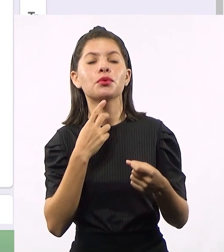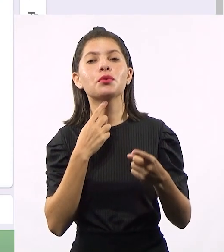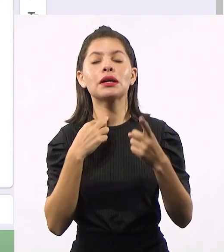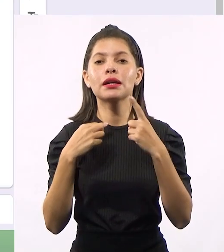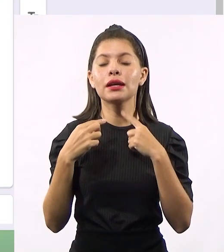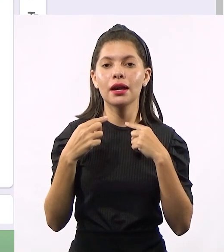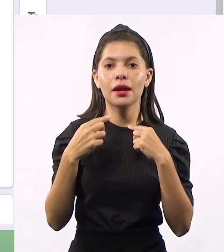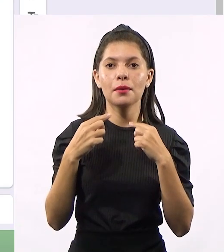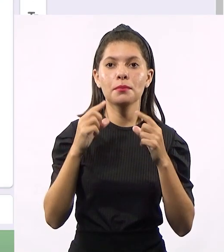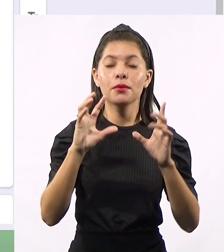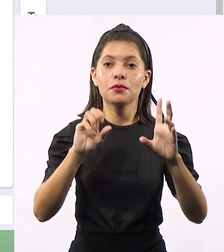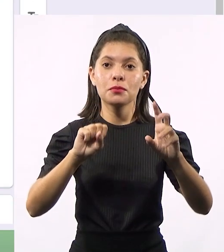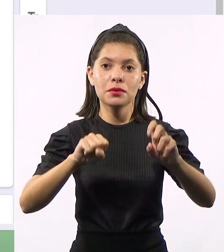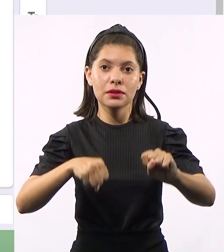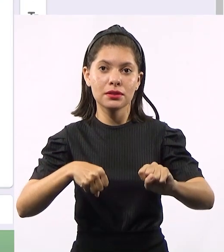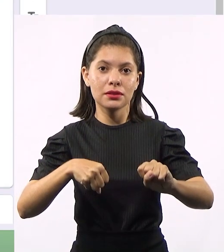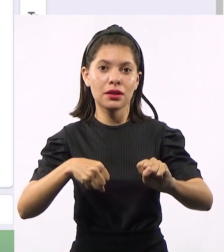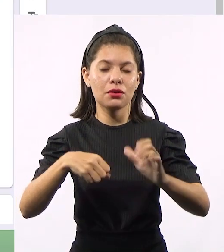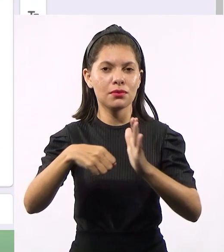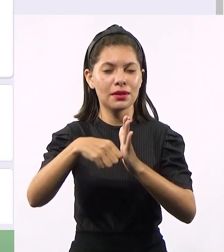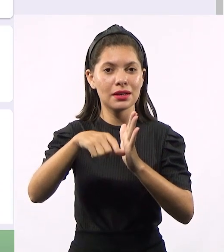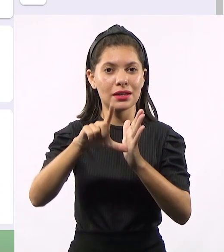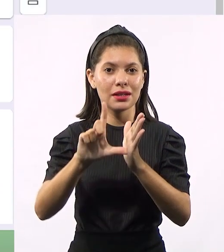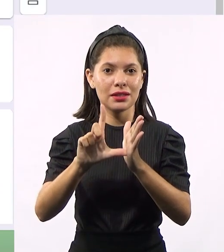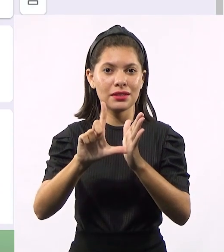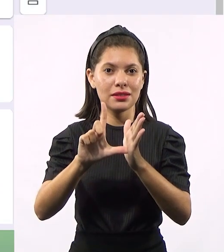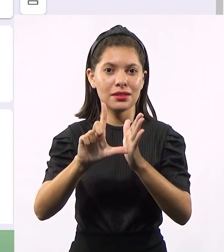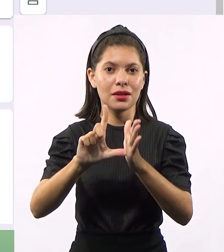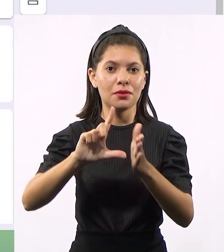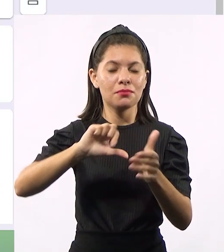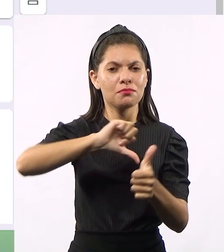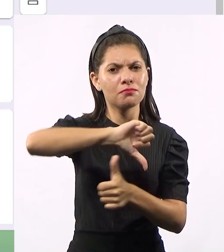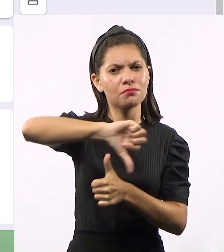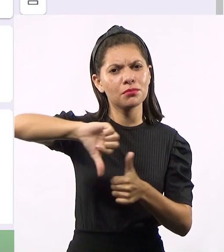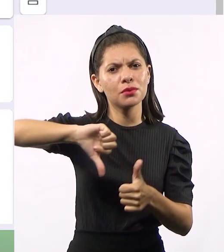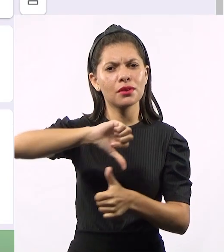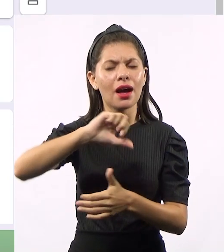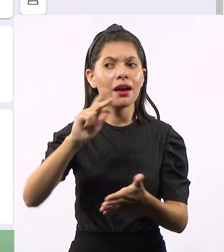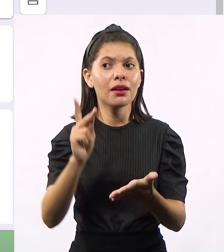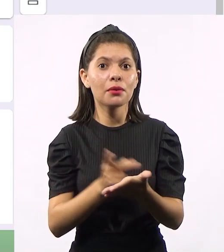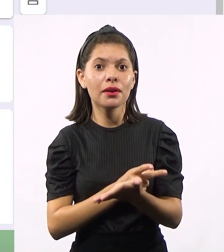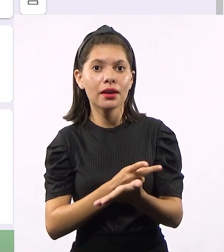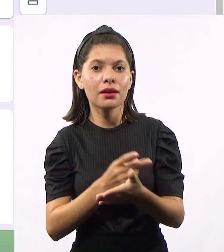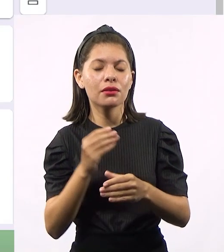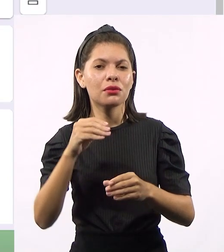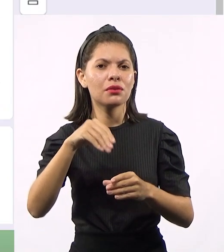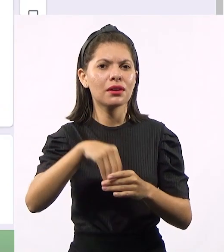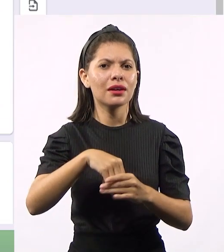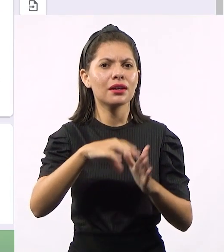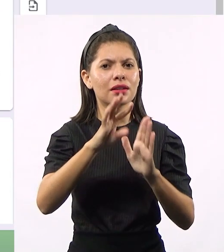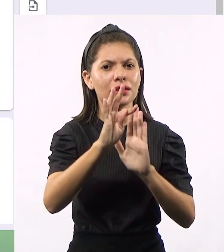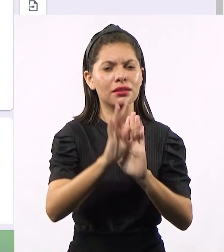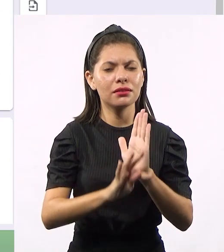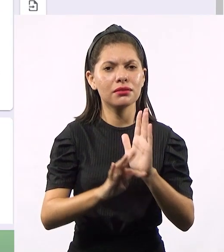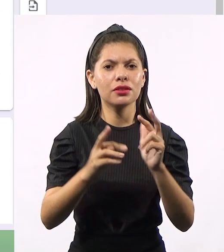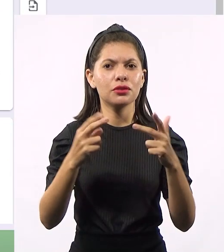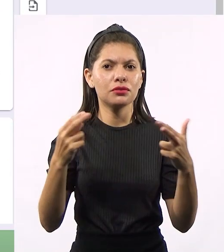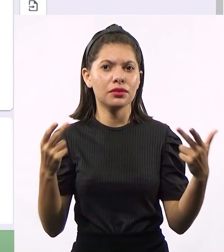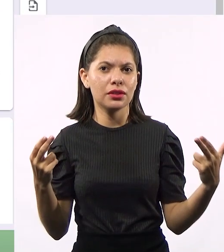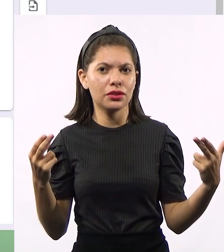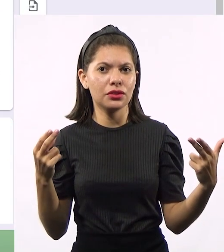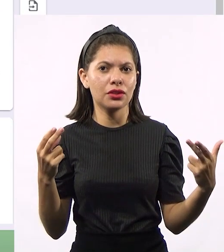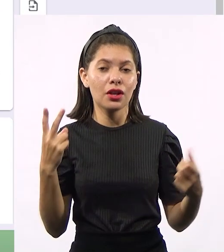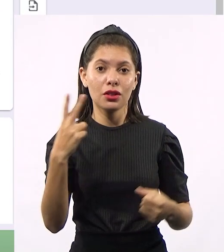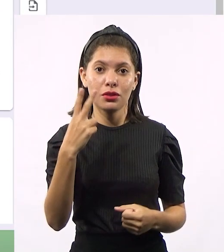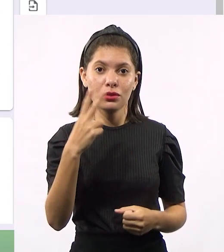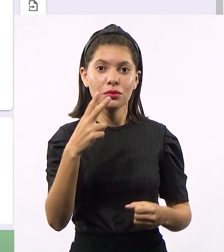formação antes da idade. Posso editar. Ah, eu errei, eu quero colocar outro texto, basta dar um duplo clique, ele